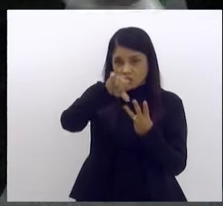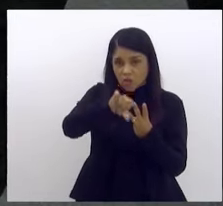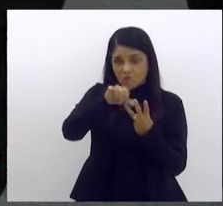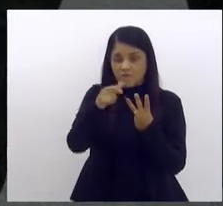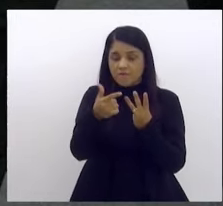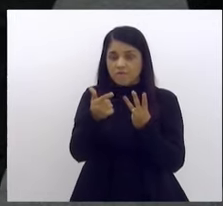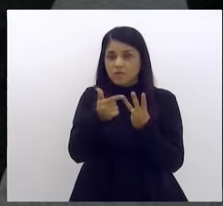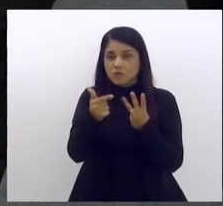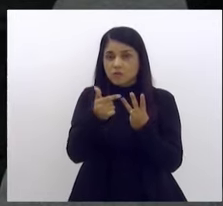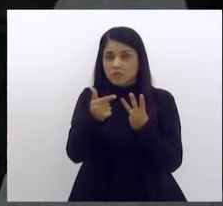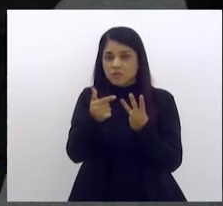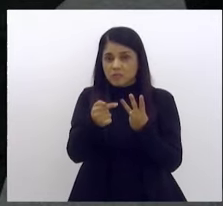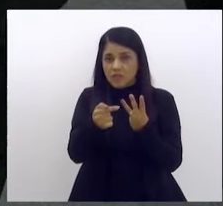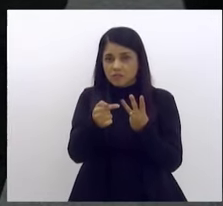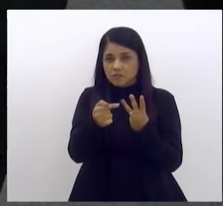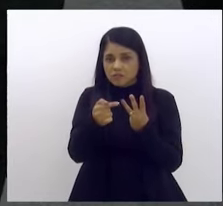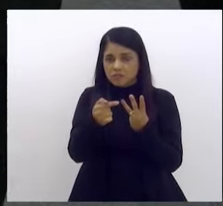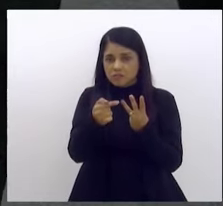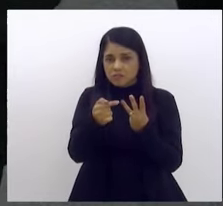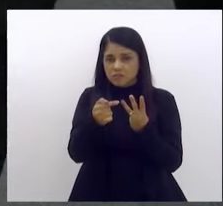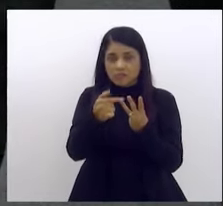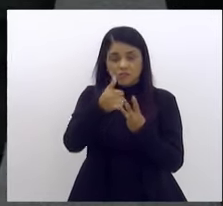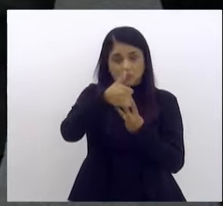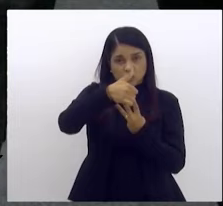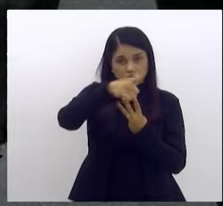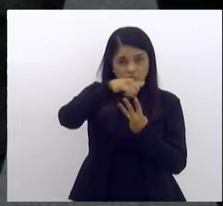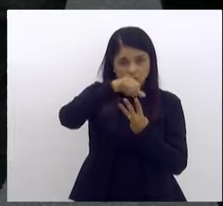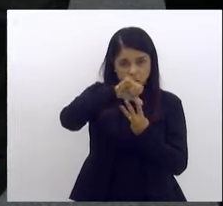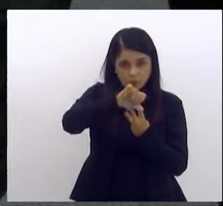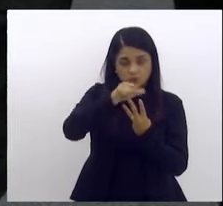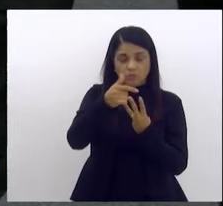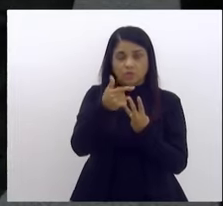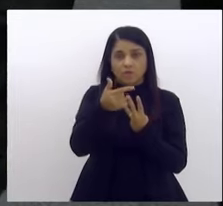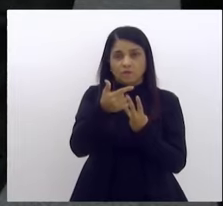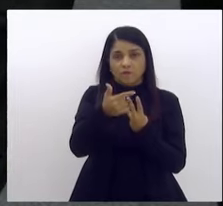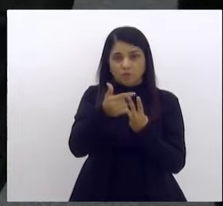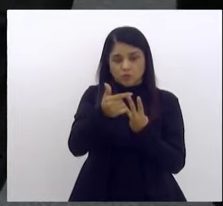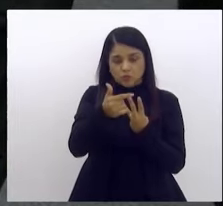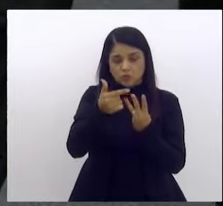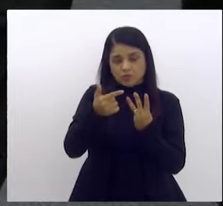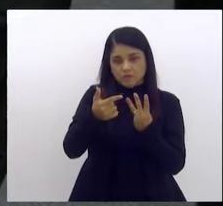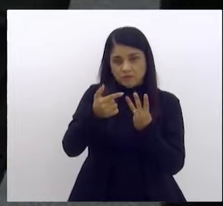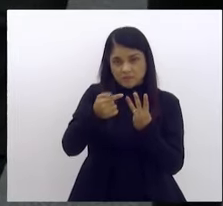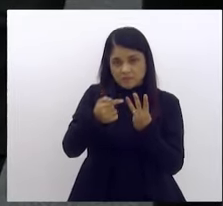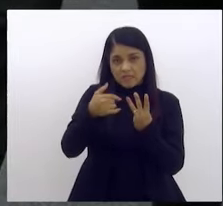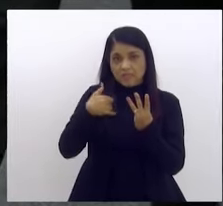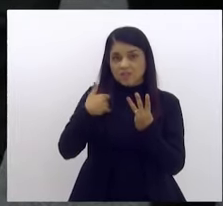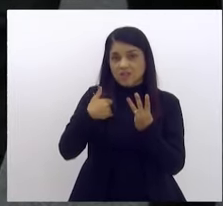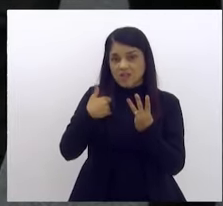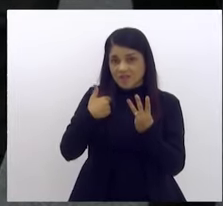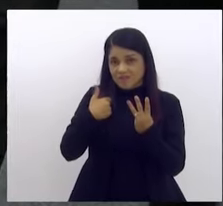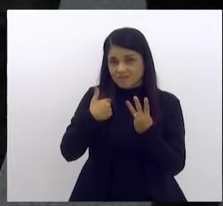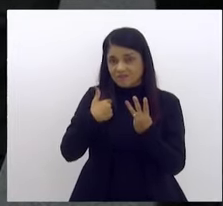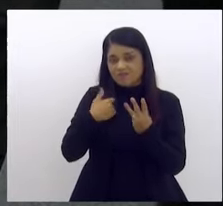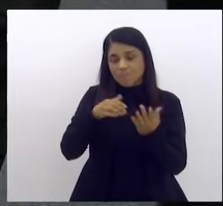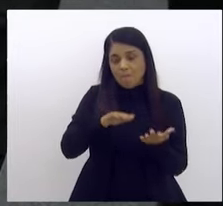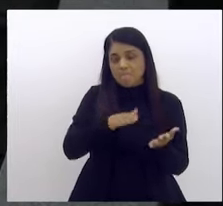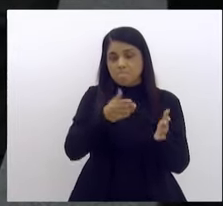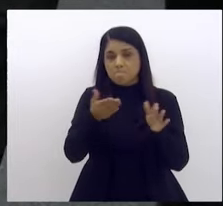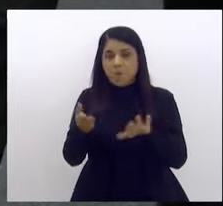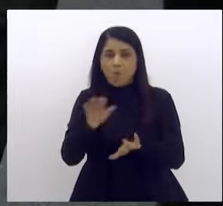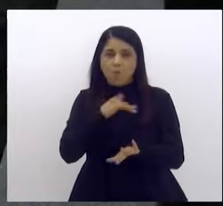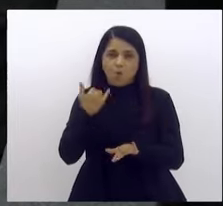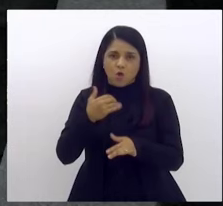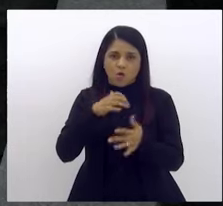27 anos. Então, Jairi, quero te parabenizar, celebrar por essa proposição desse projeto e dizer o